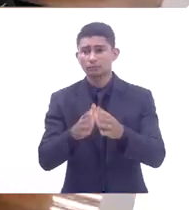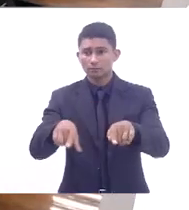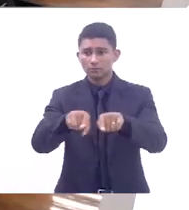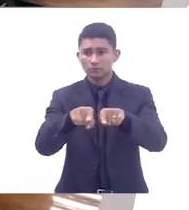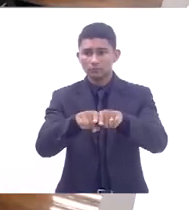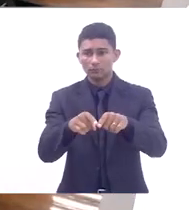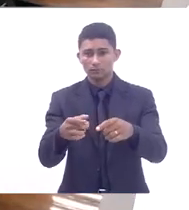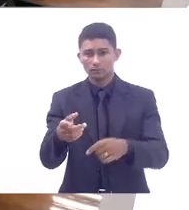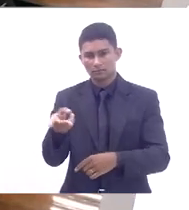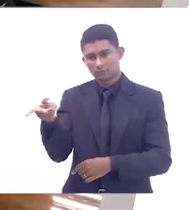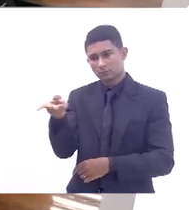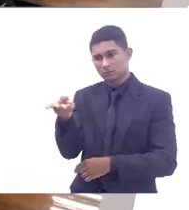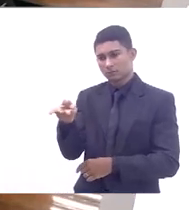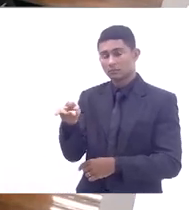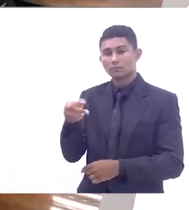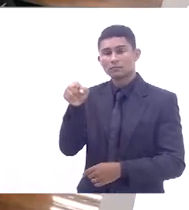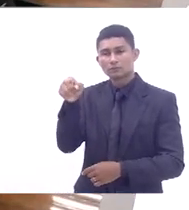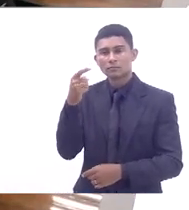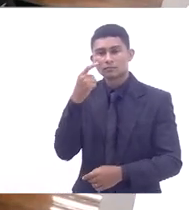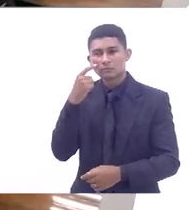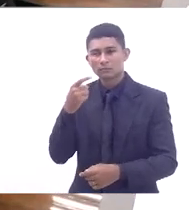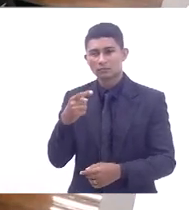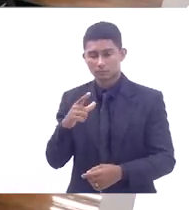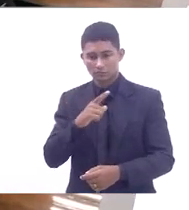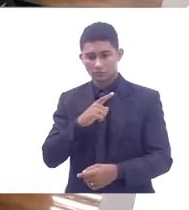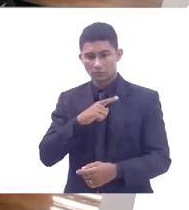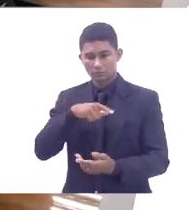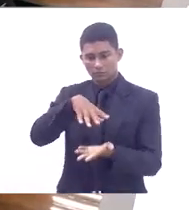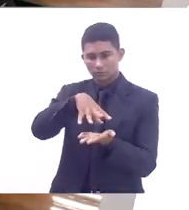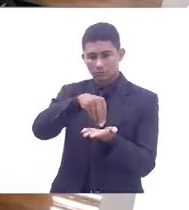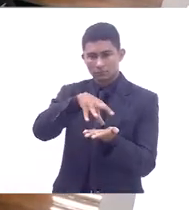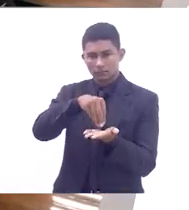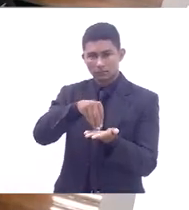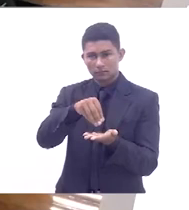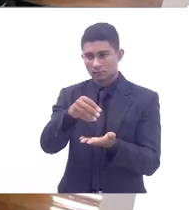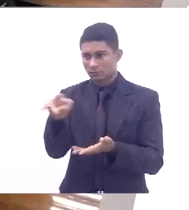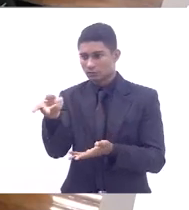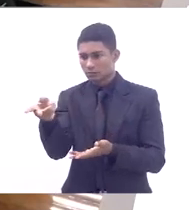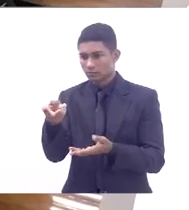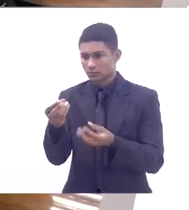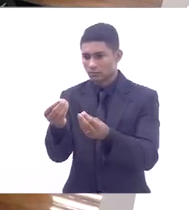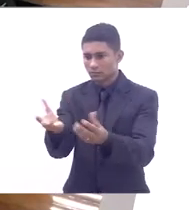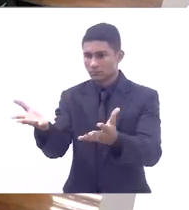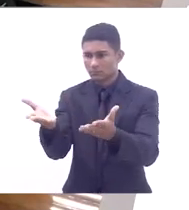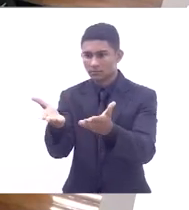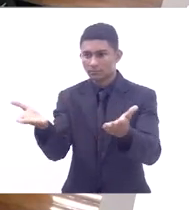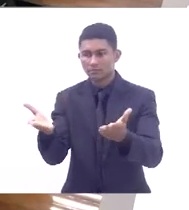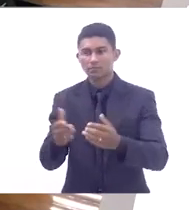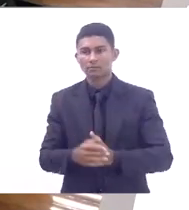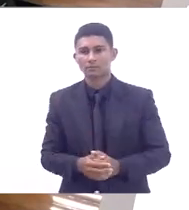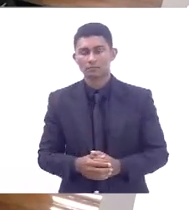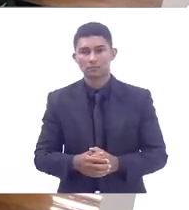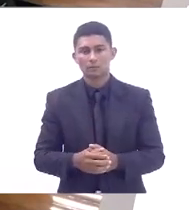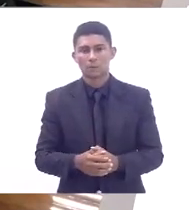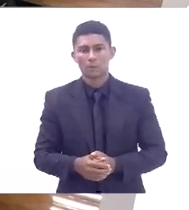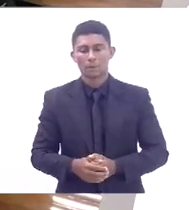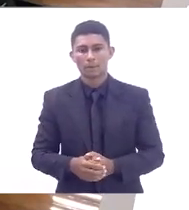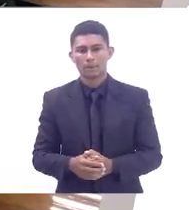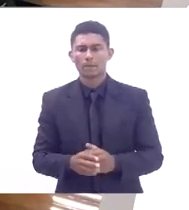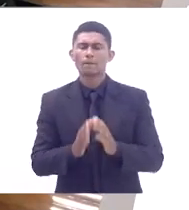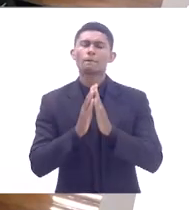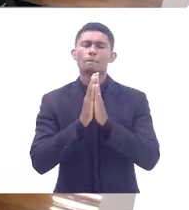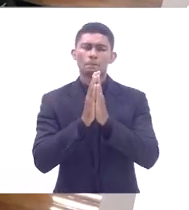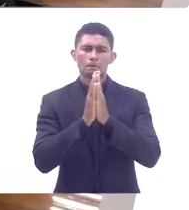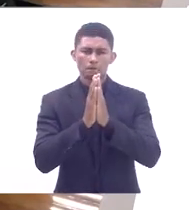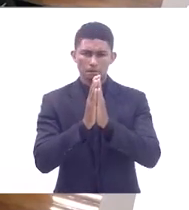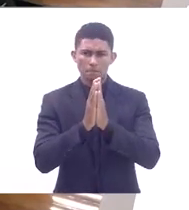que os senhores descem um Recebido e aqui tem uma cópia para cada um dos Senhores e por